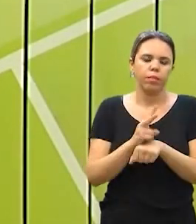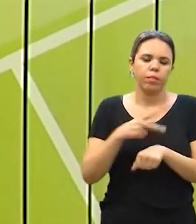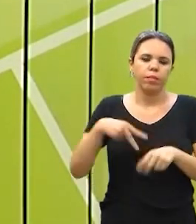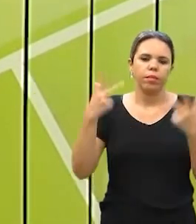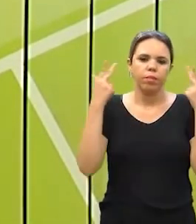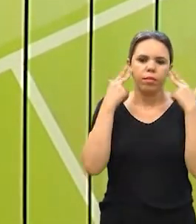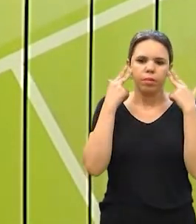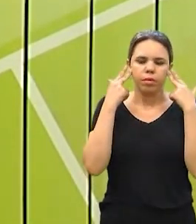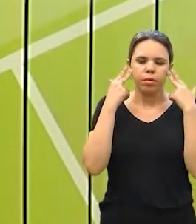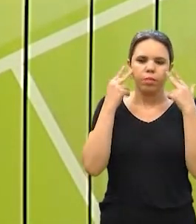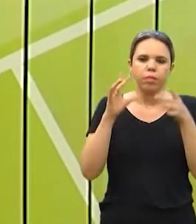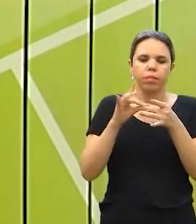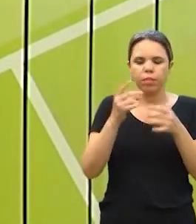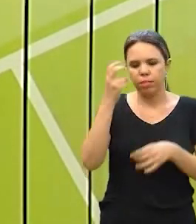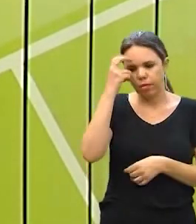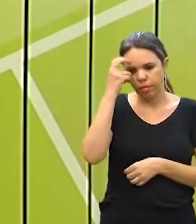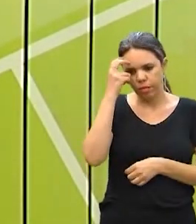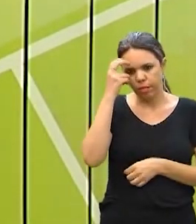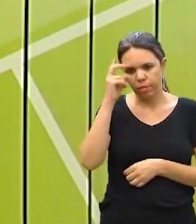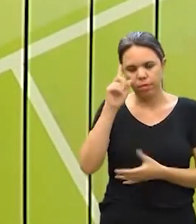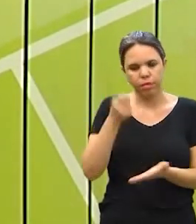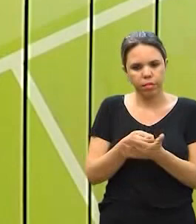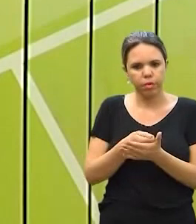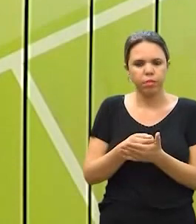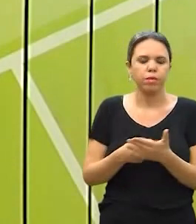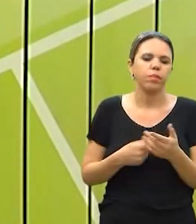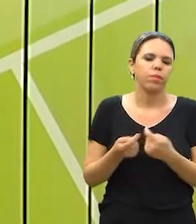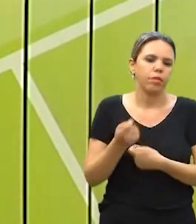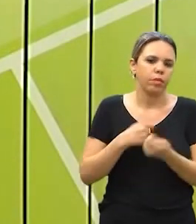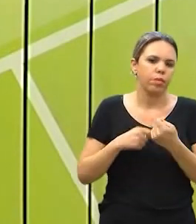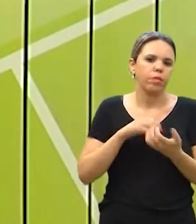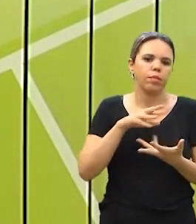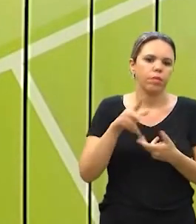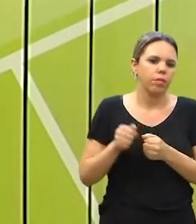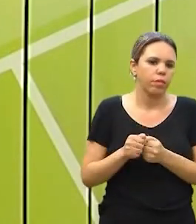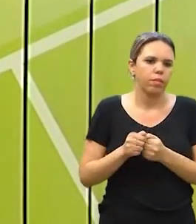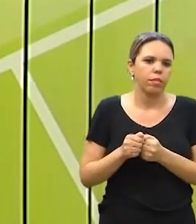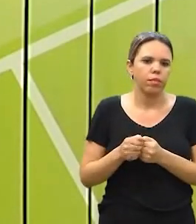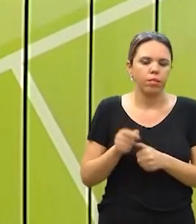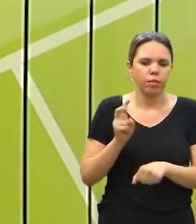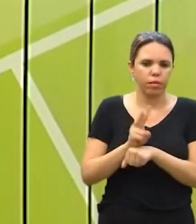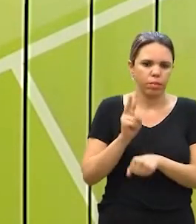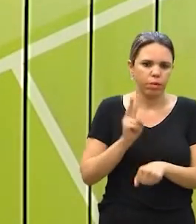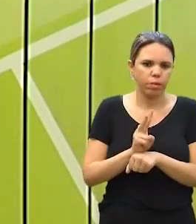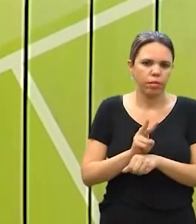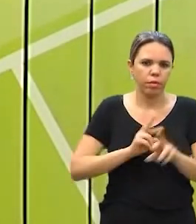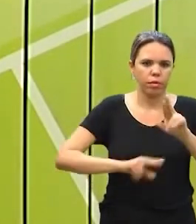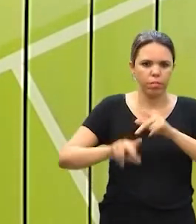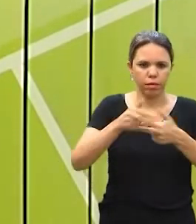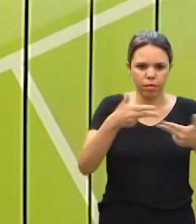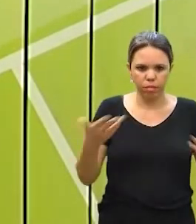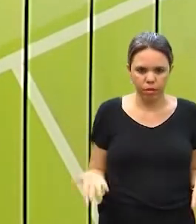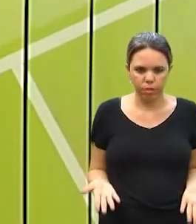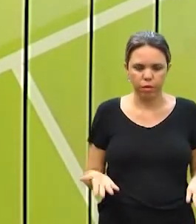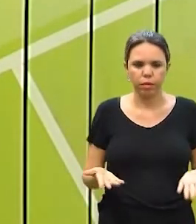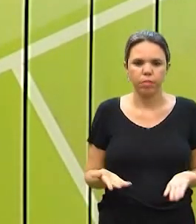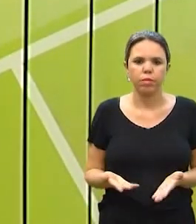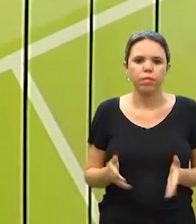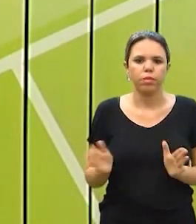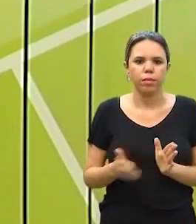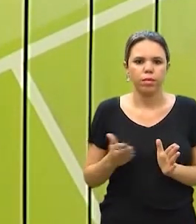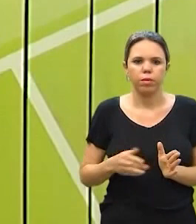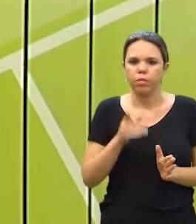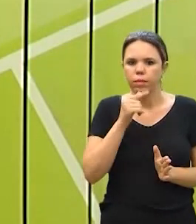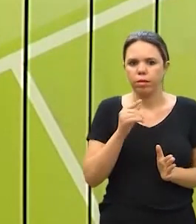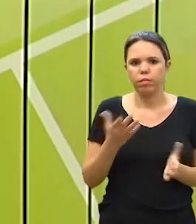patrimônio natural e sociocultural. Ela garante as funções ecológicas, a conservação da biodiversidade e a produção